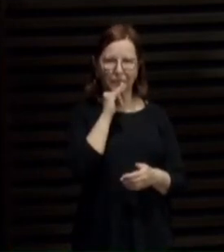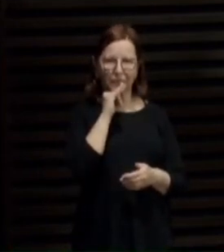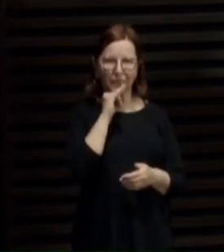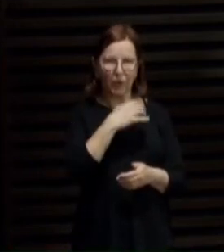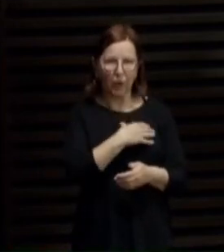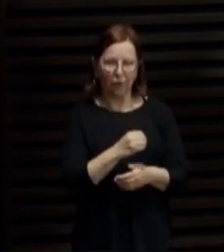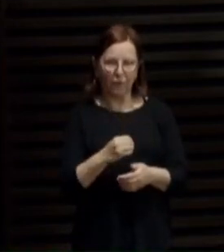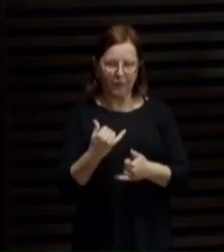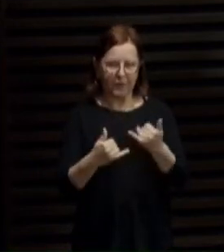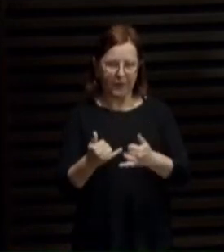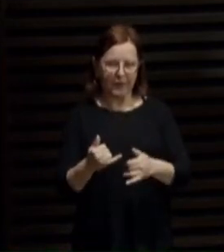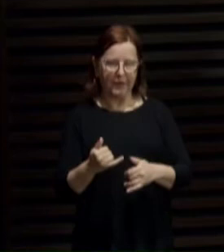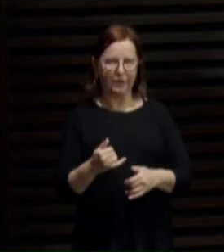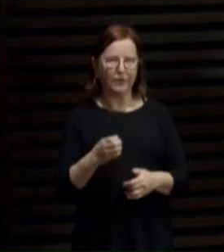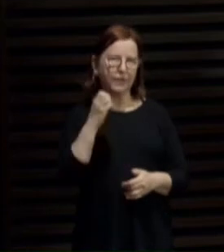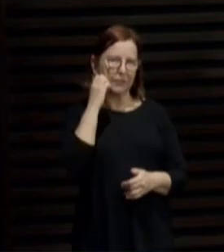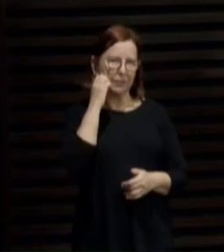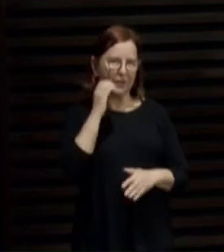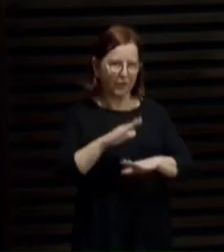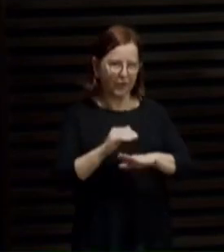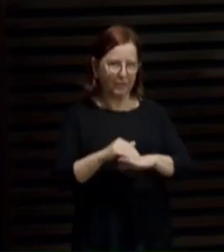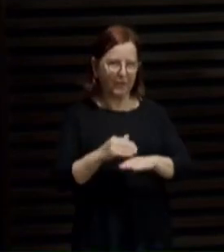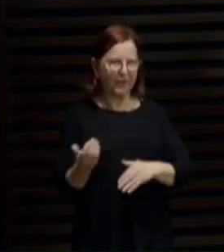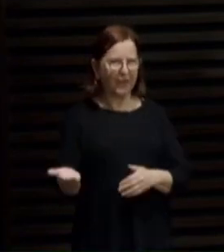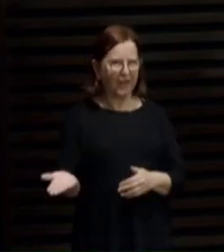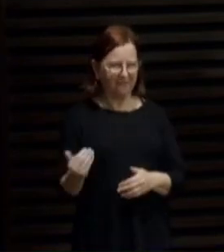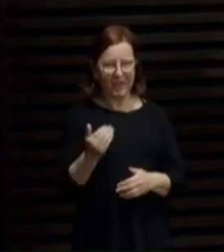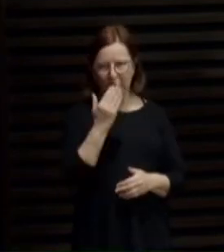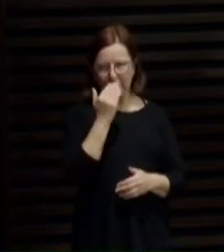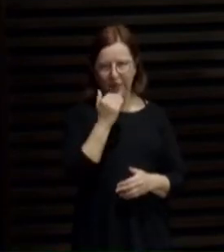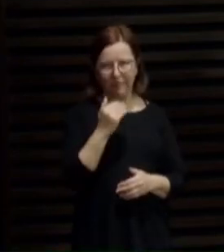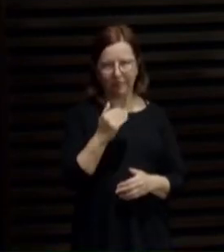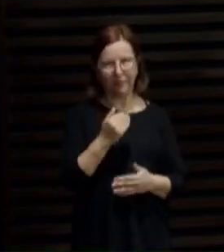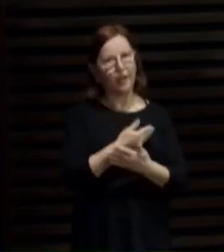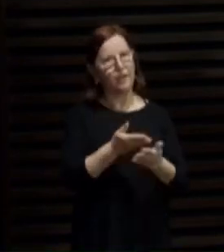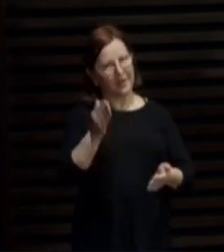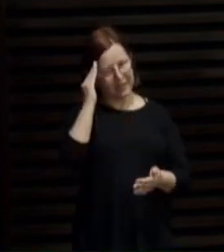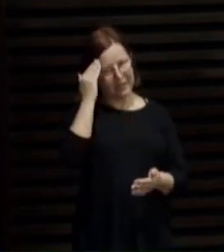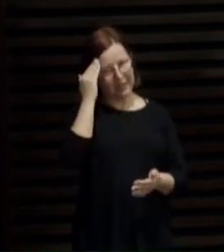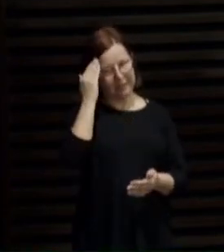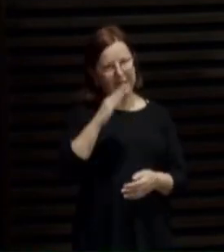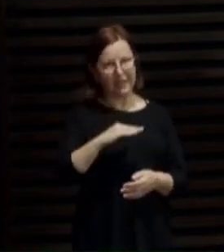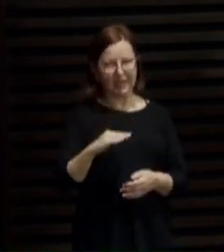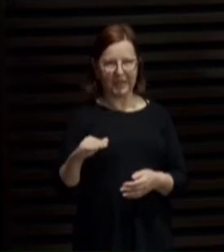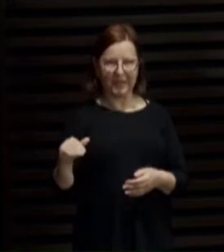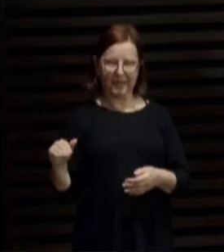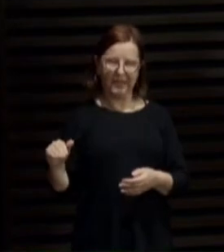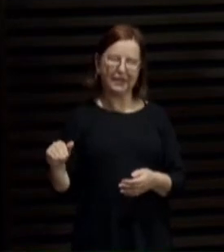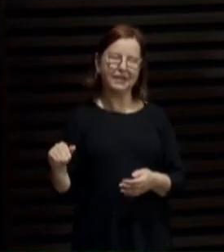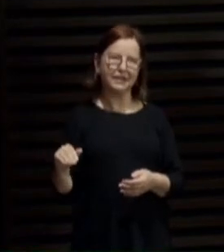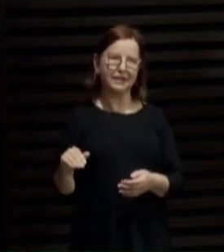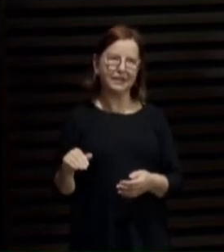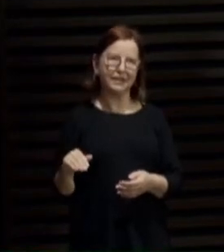almoçar. E você sabe que criança, ele tem um dos princípios